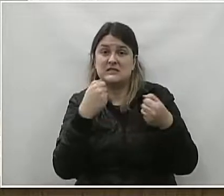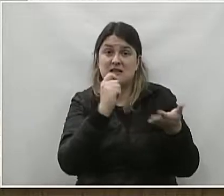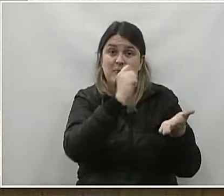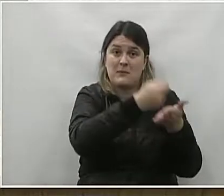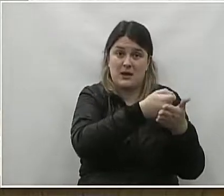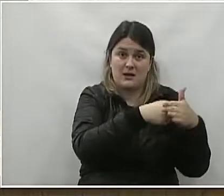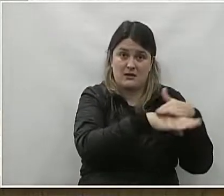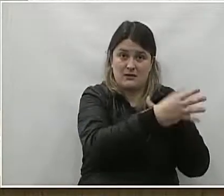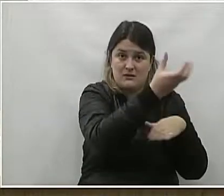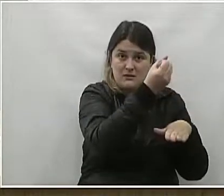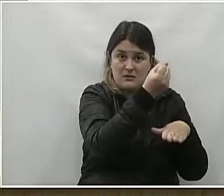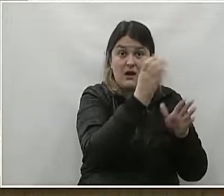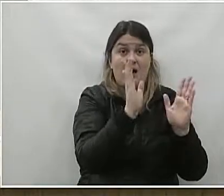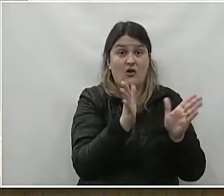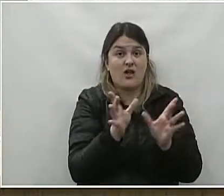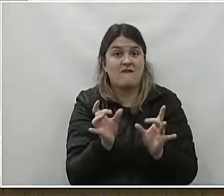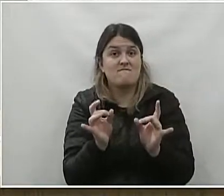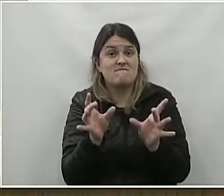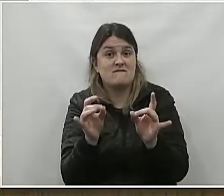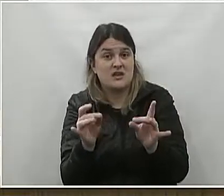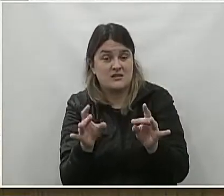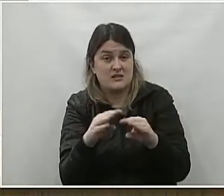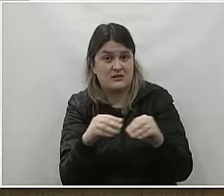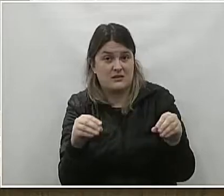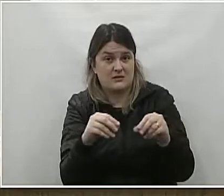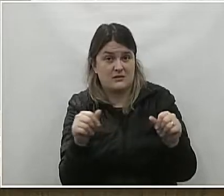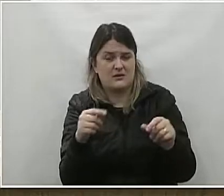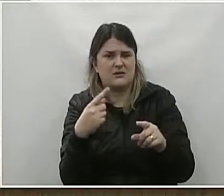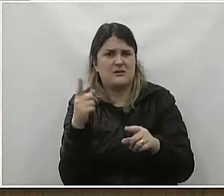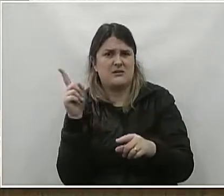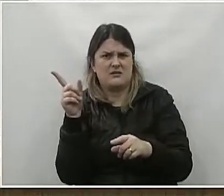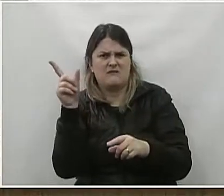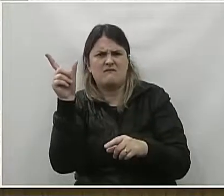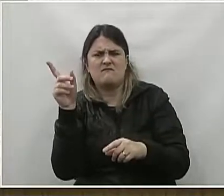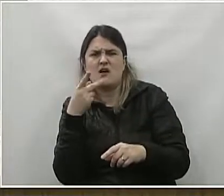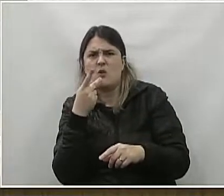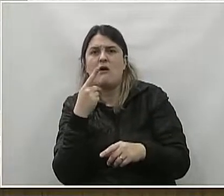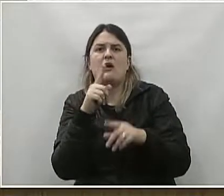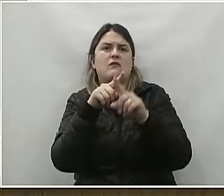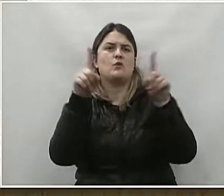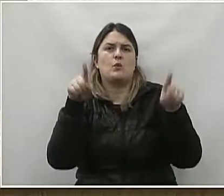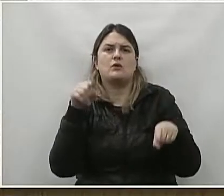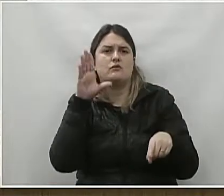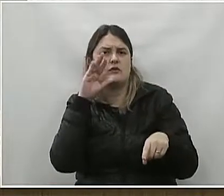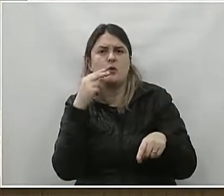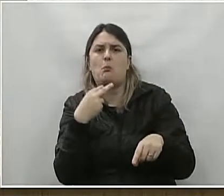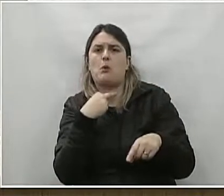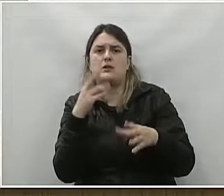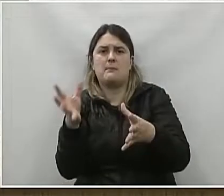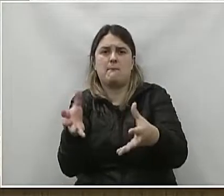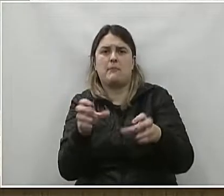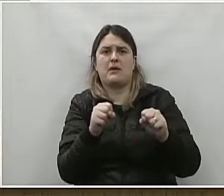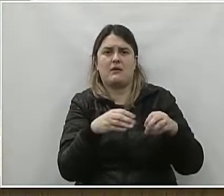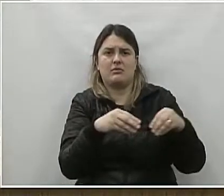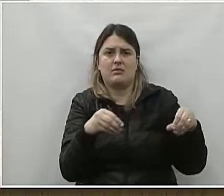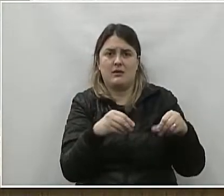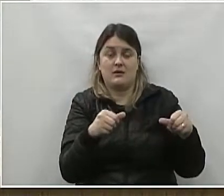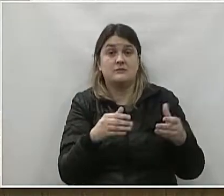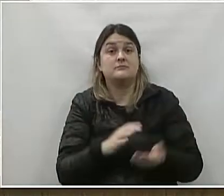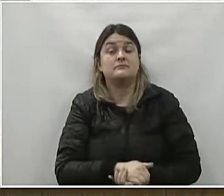Agora, vende-se o terreno do fundo, porque o mesmo fala que os funcionários não podem receber terra,